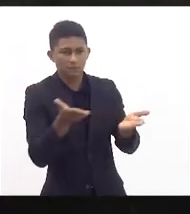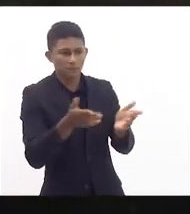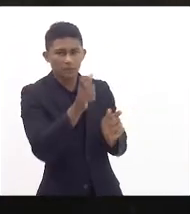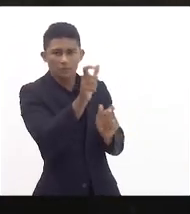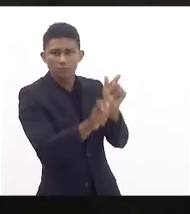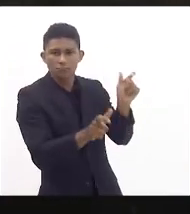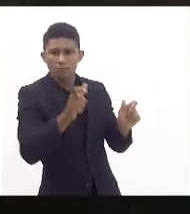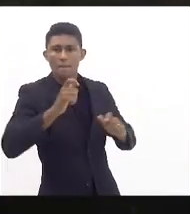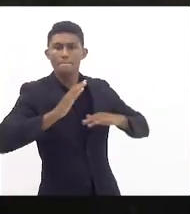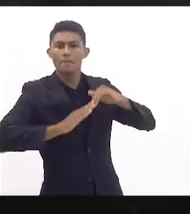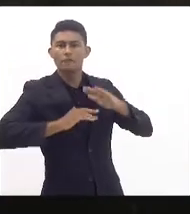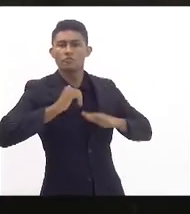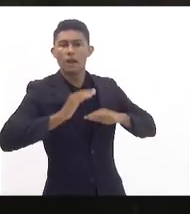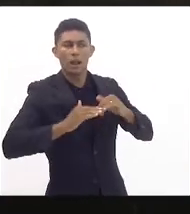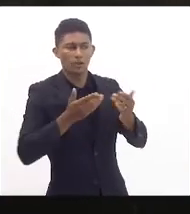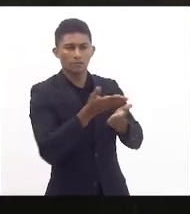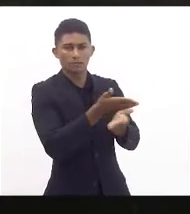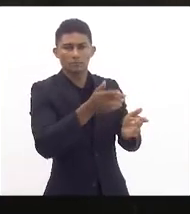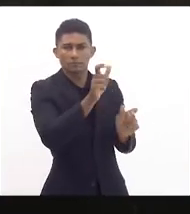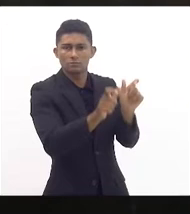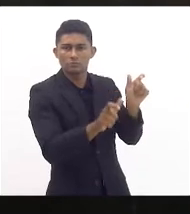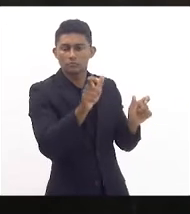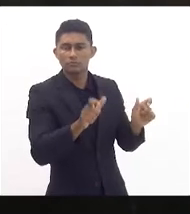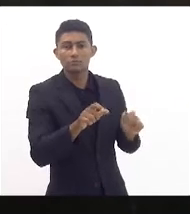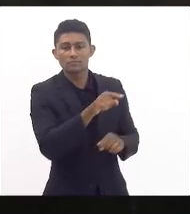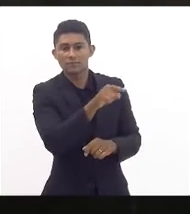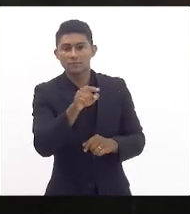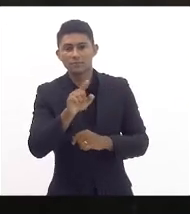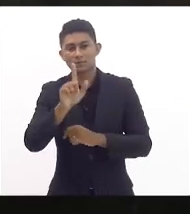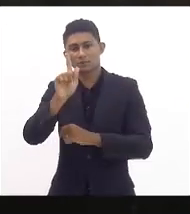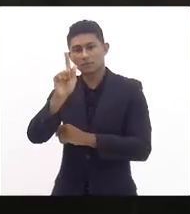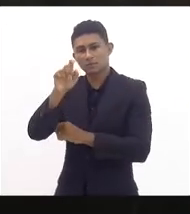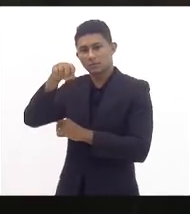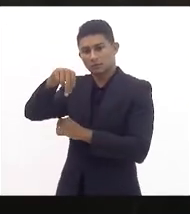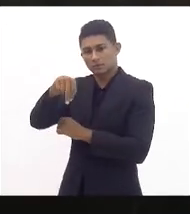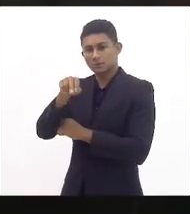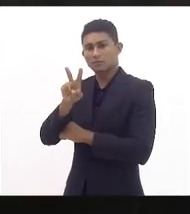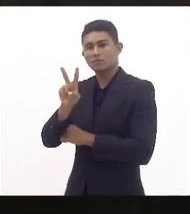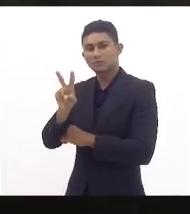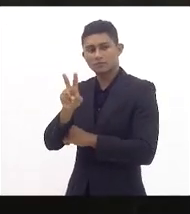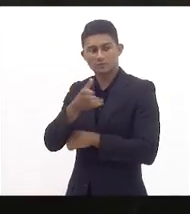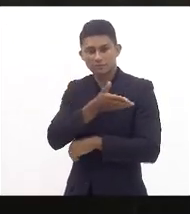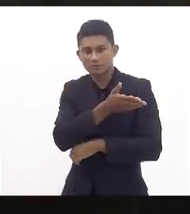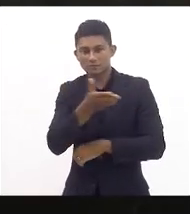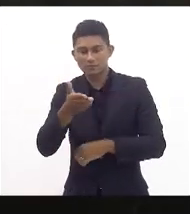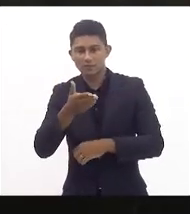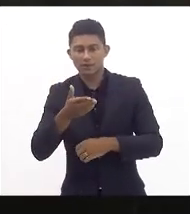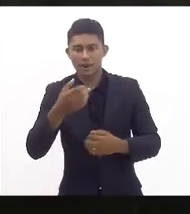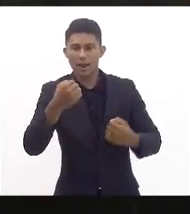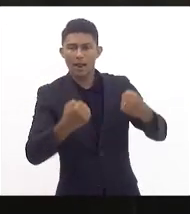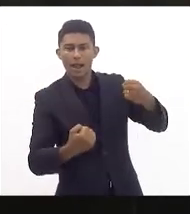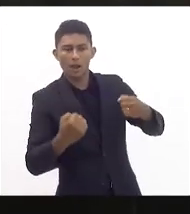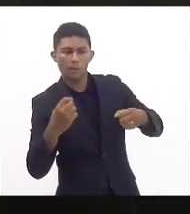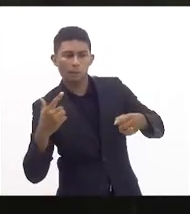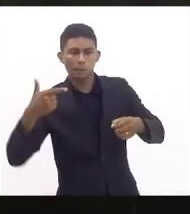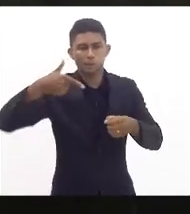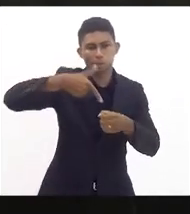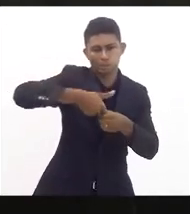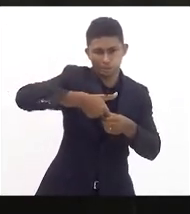autônomos que botaram gás natural veicular em seus veículos